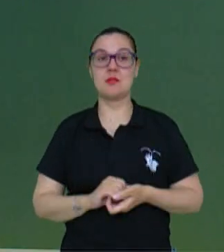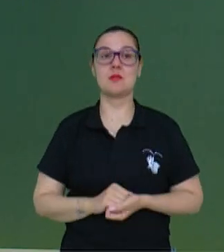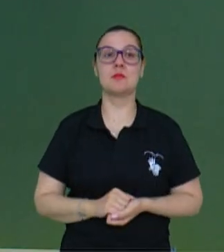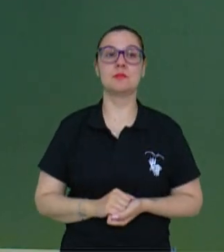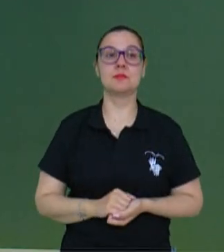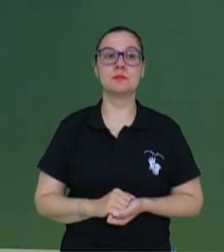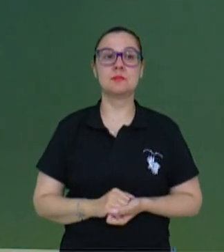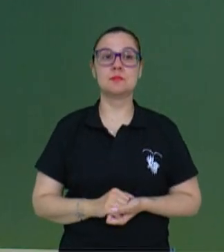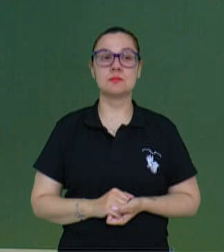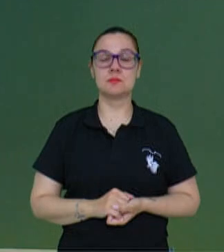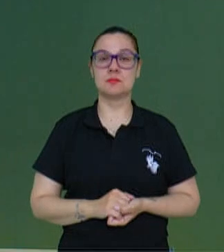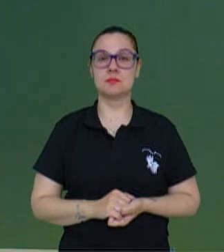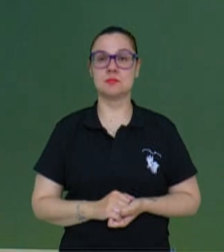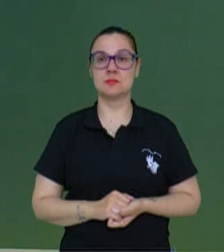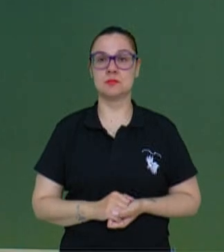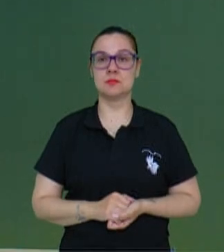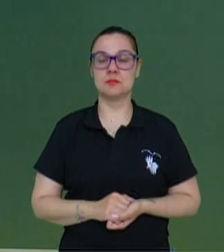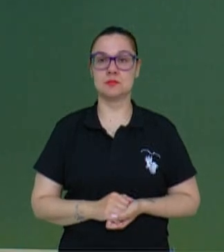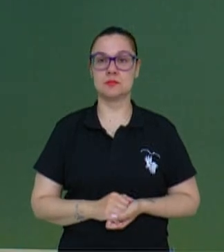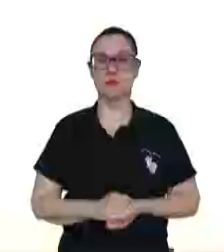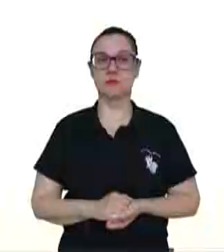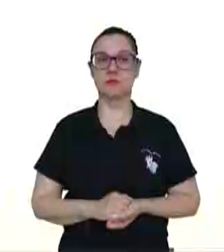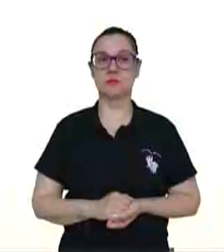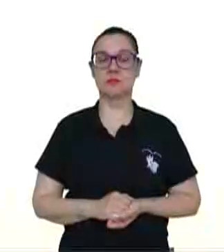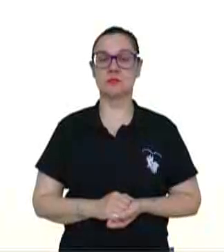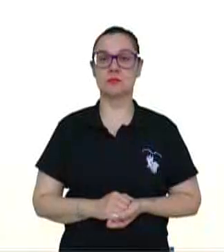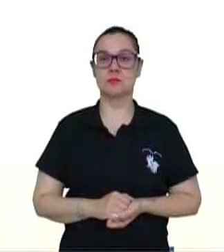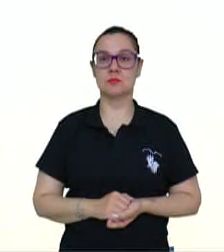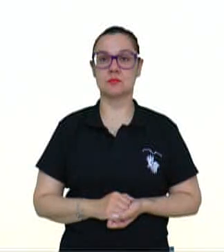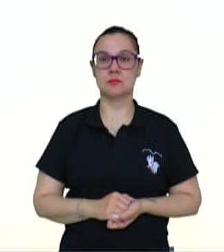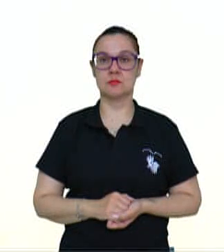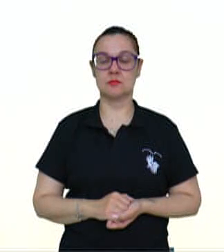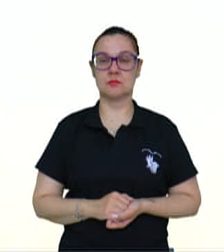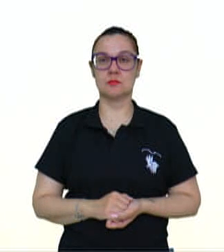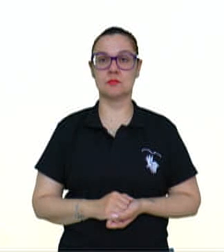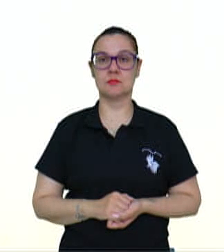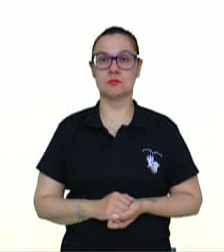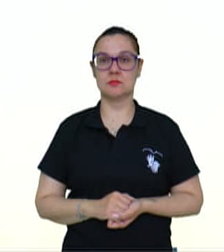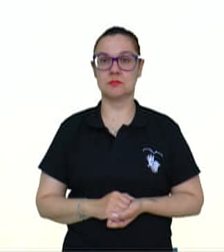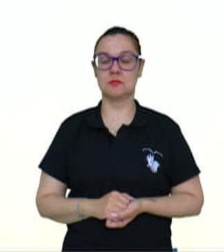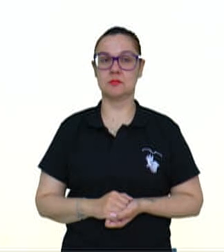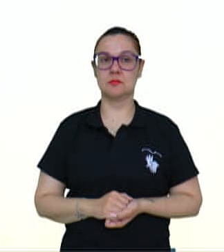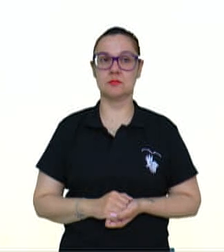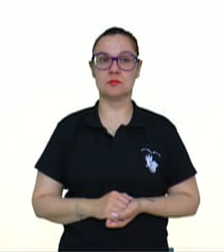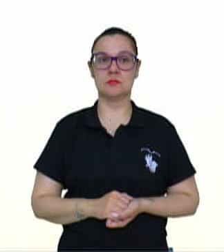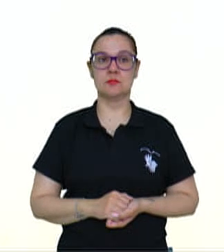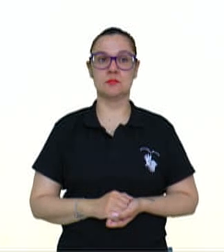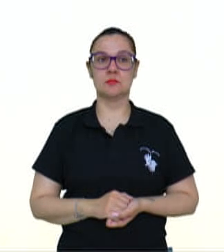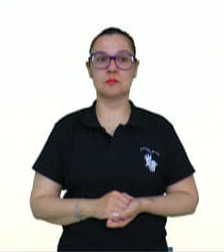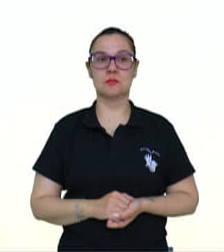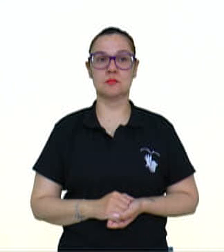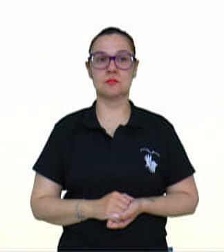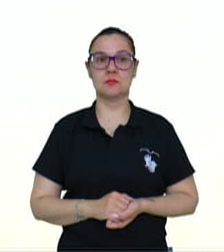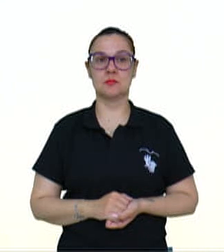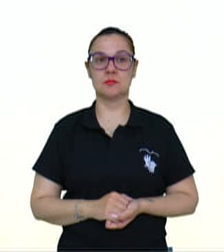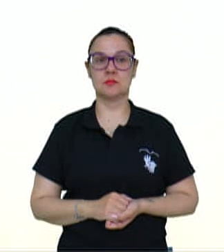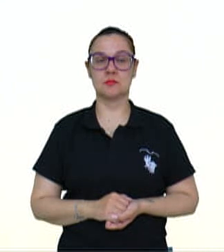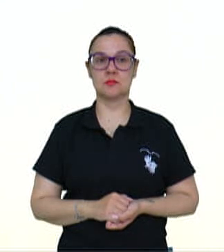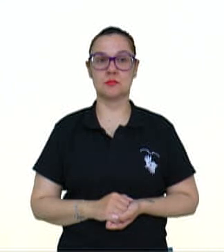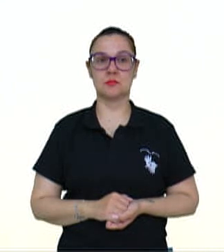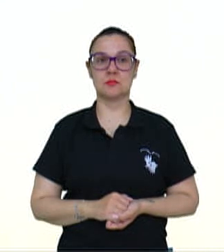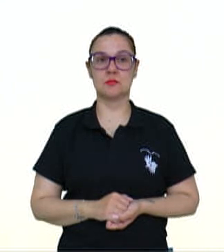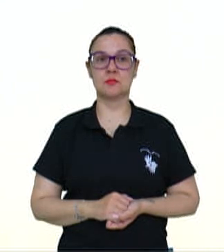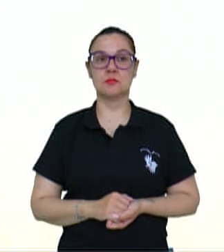esse texto aí, Para uma boa comunicação, primeiro devemos planear bem o mensagem, sobretudo em las